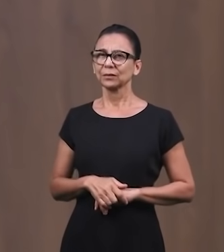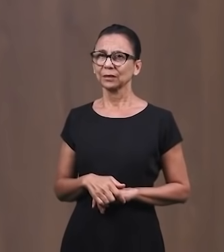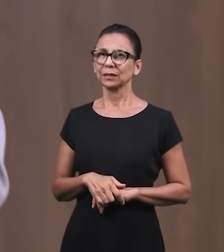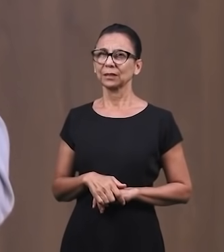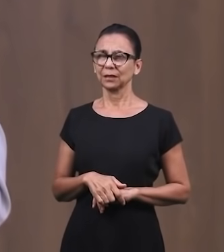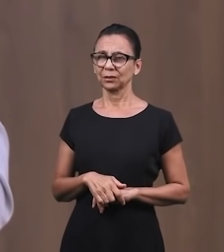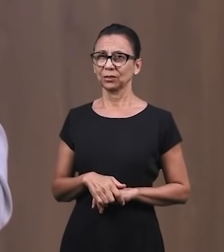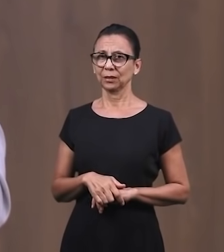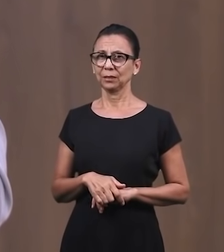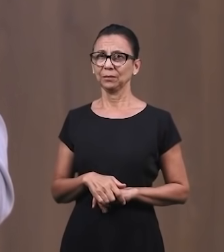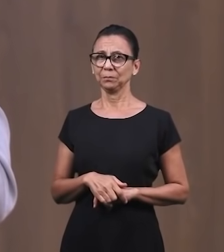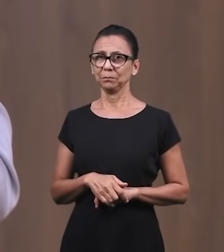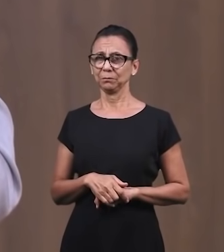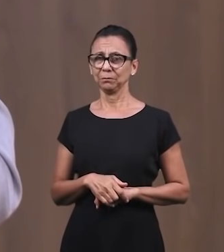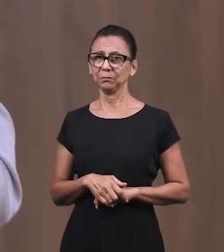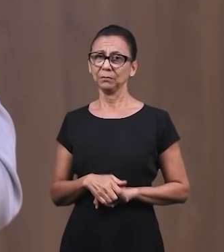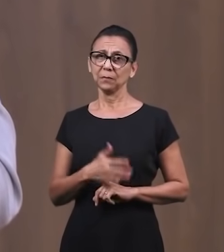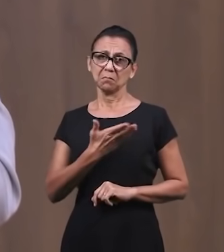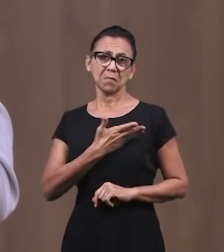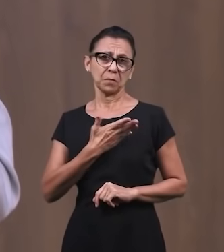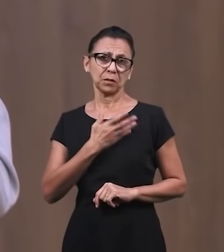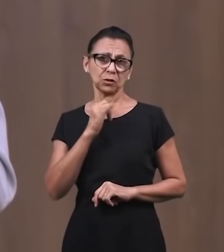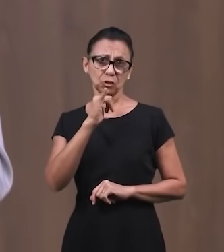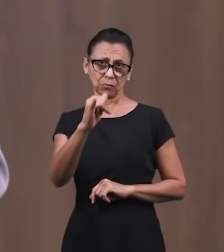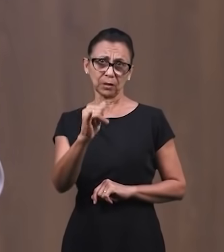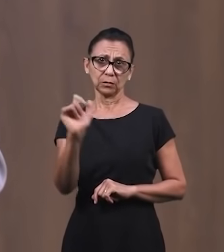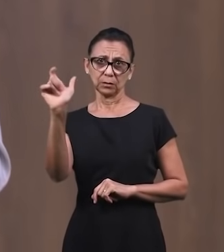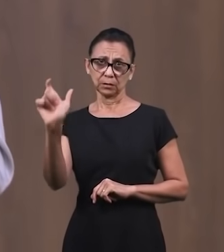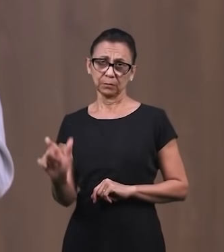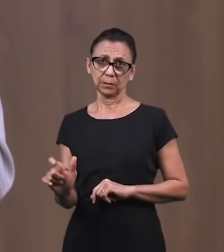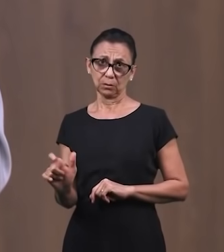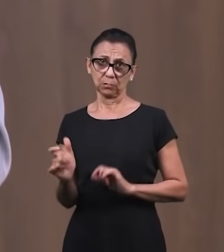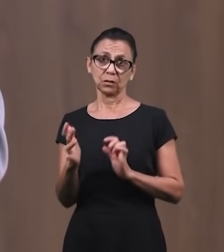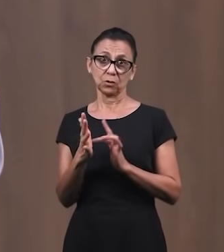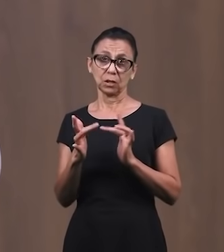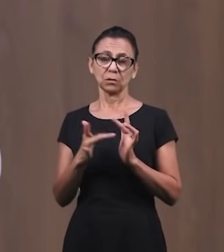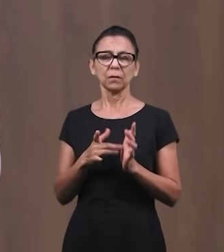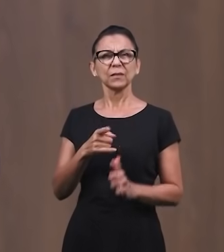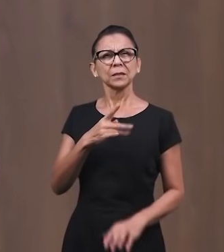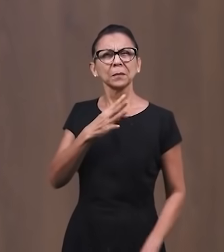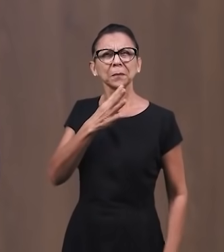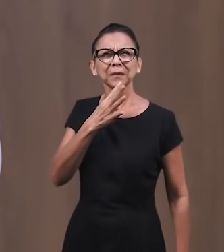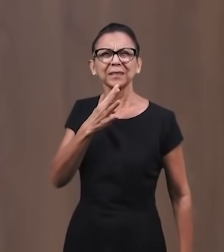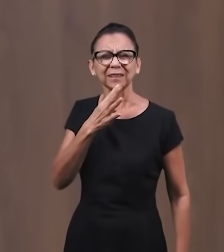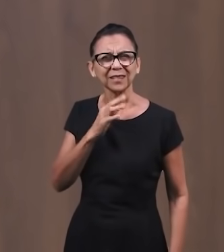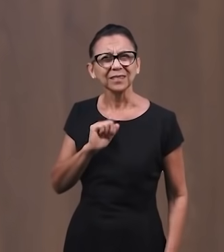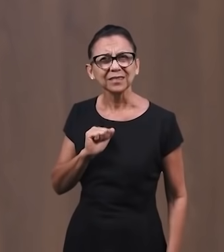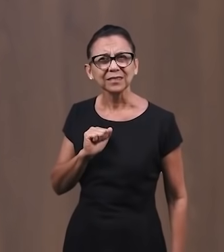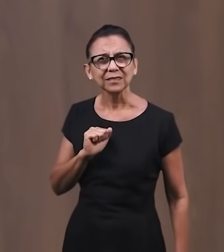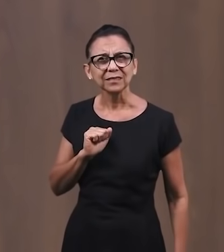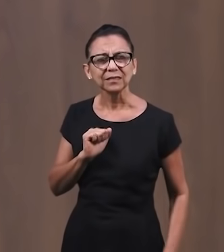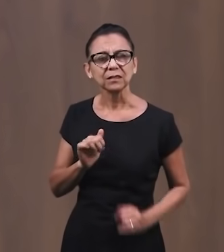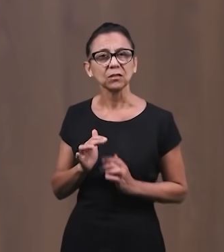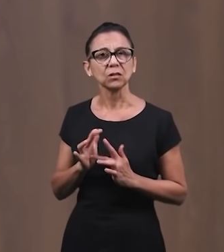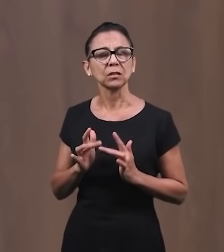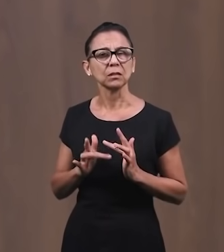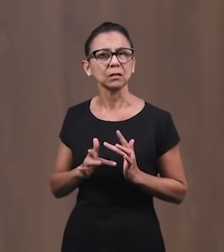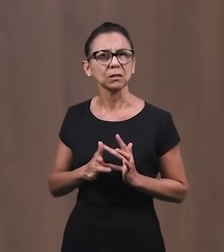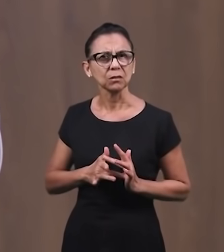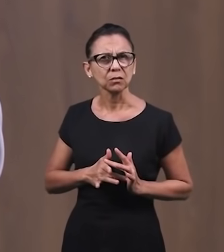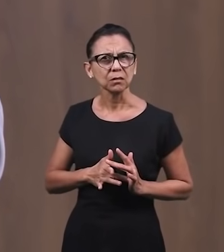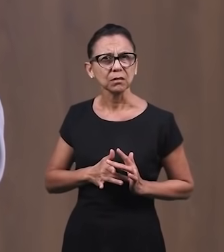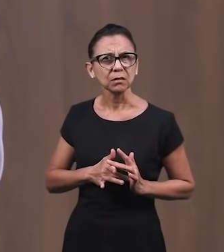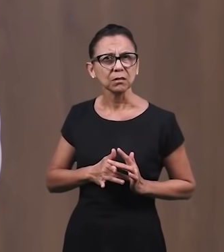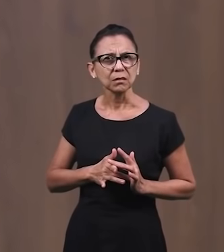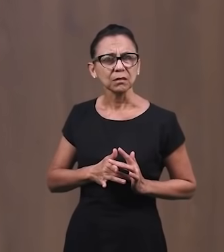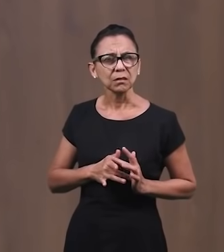Algum amigo já lhe falou acerca de Jesus? Já testemunhou dele? Mas a pergunta é esta: você conhece Jesus?